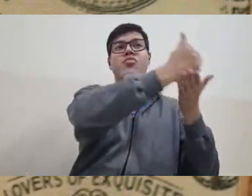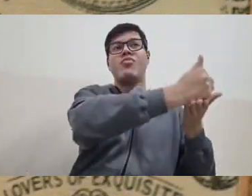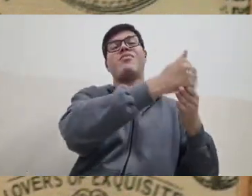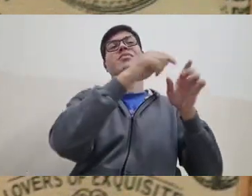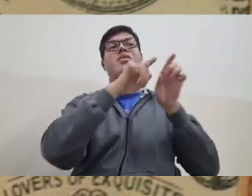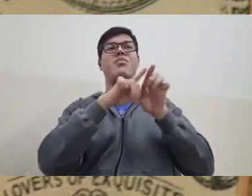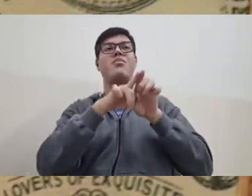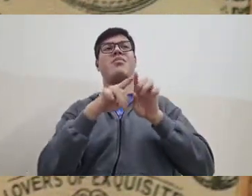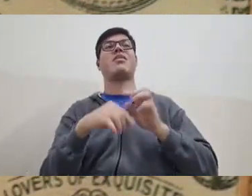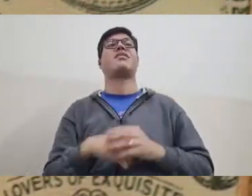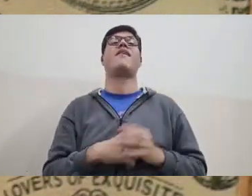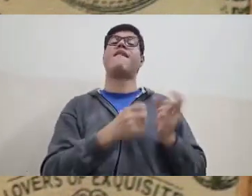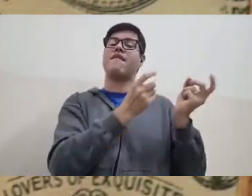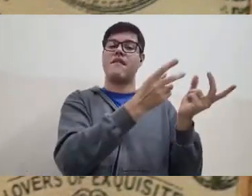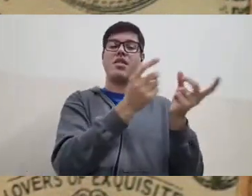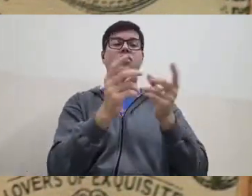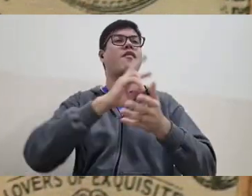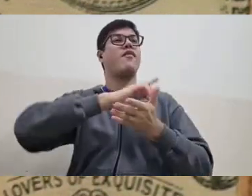ela